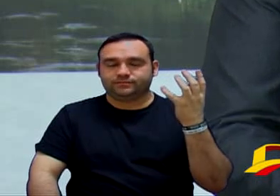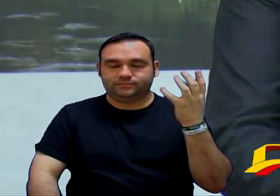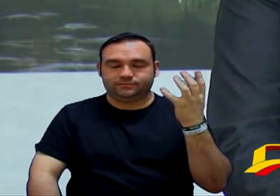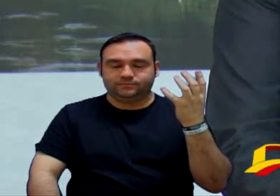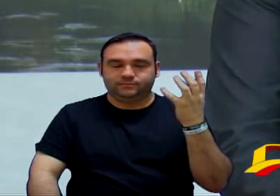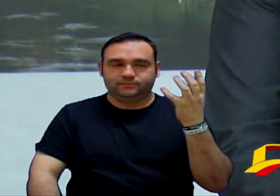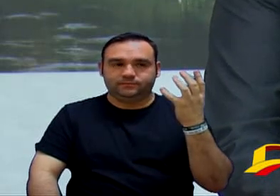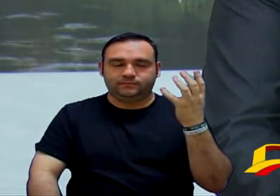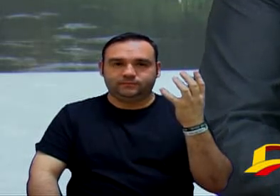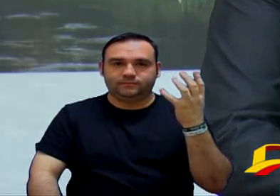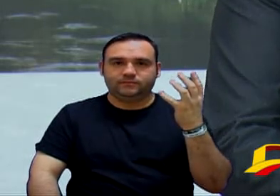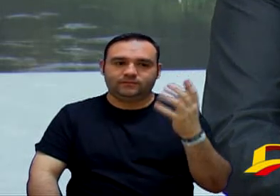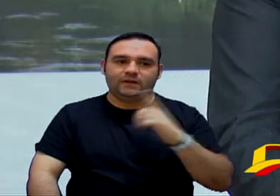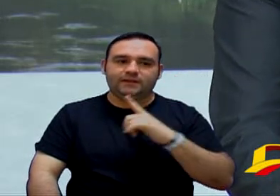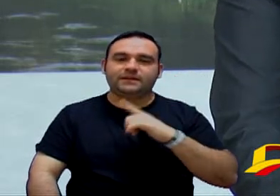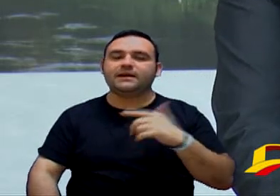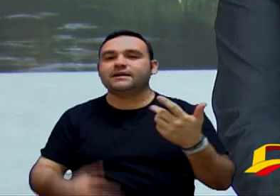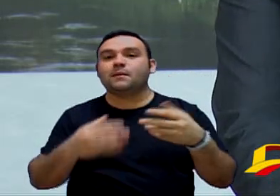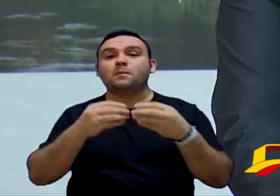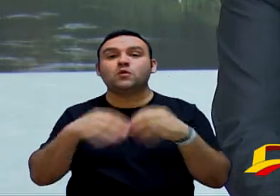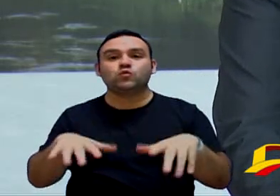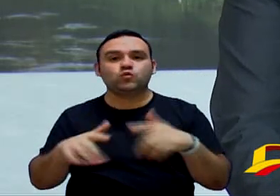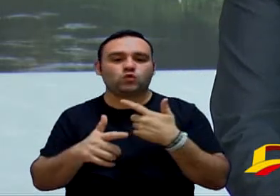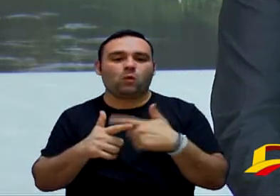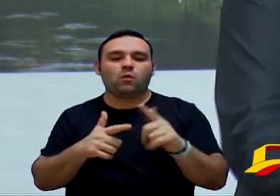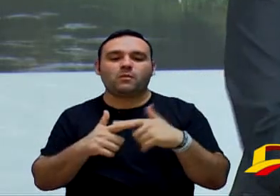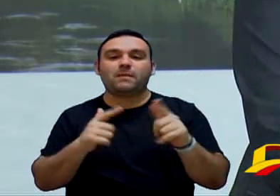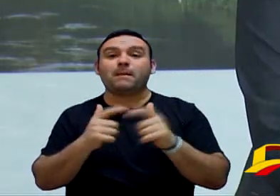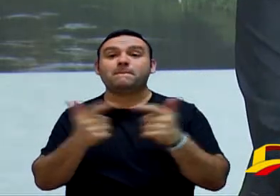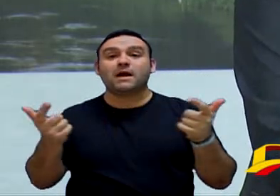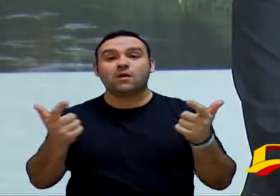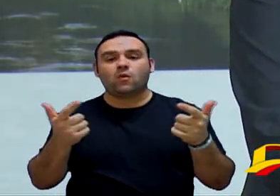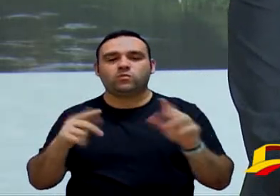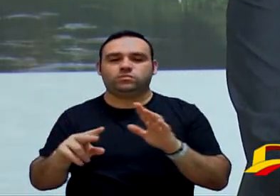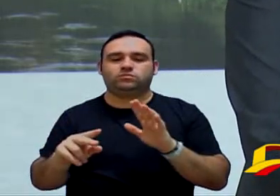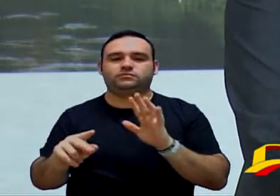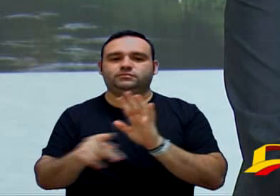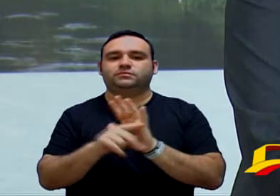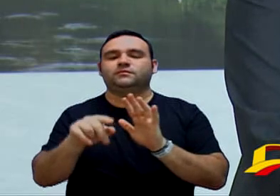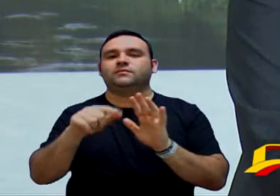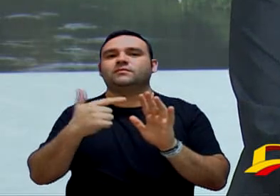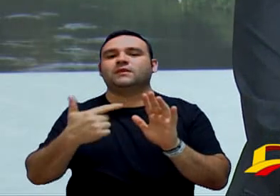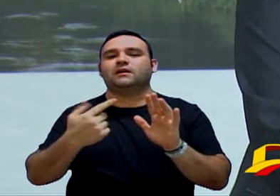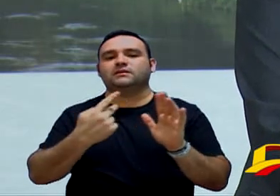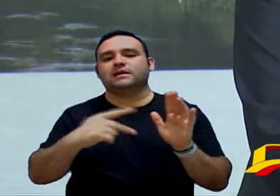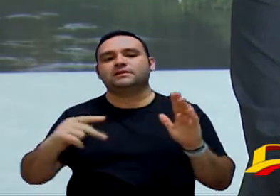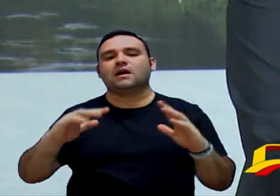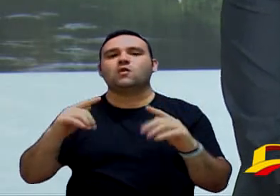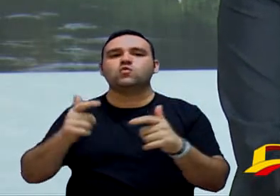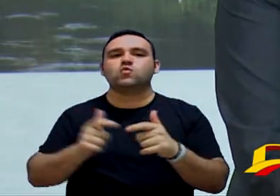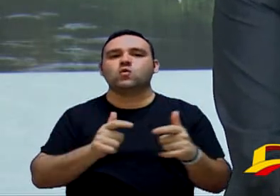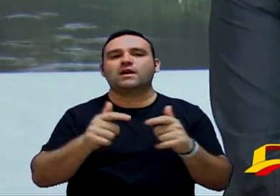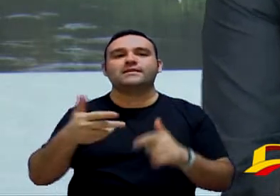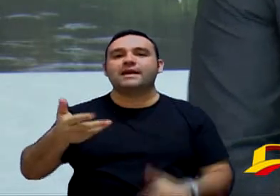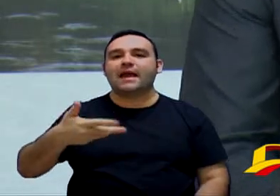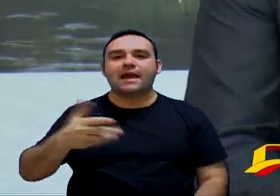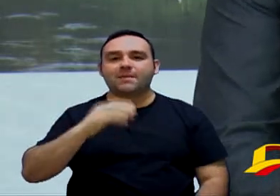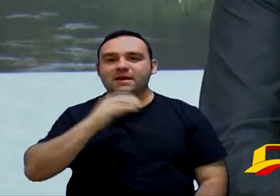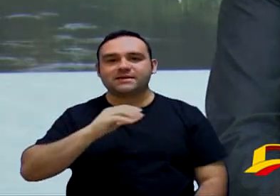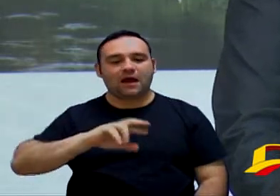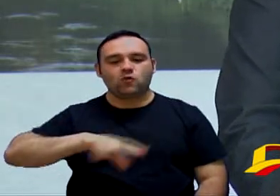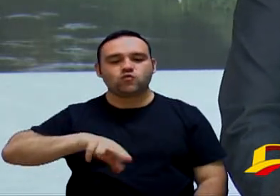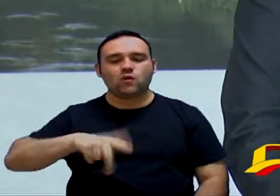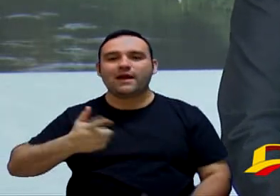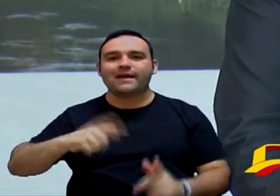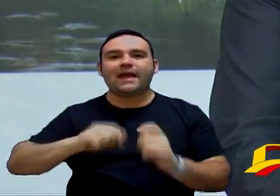trazer aí algum problema maior ou menor para as casas que são não são emergenciais são